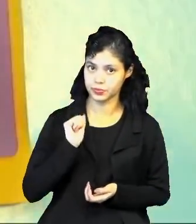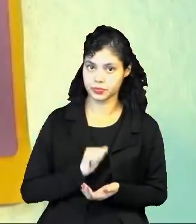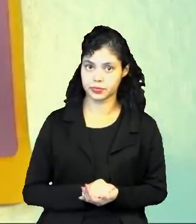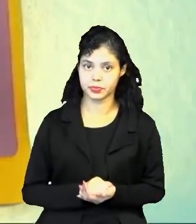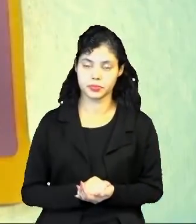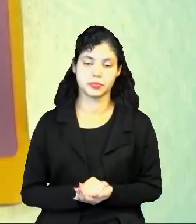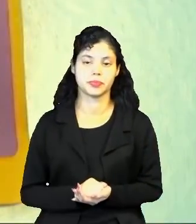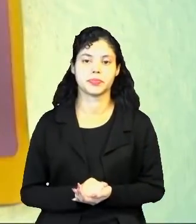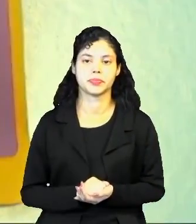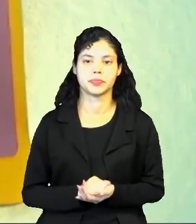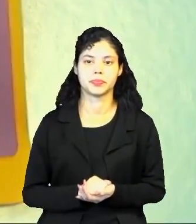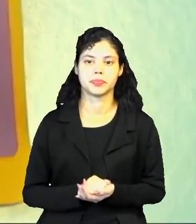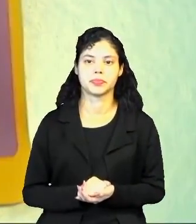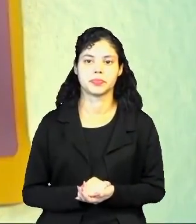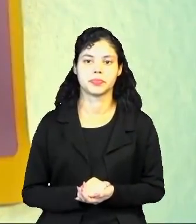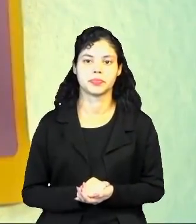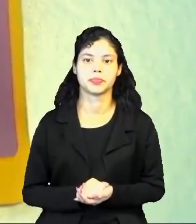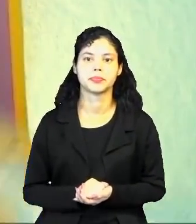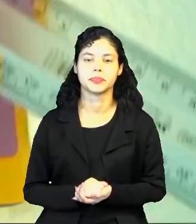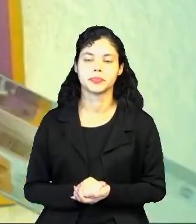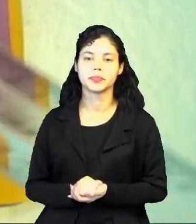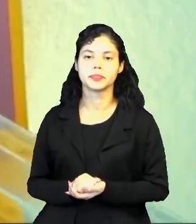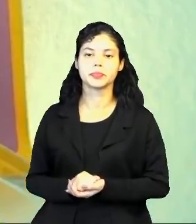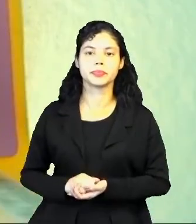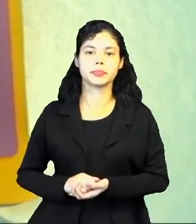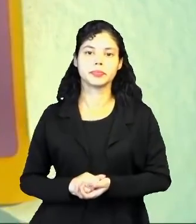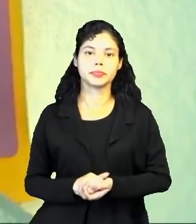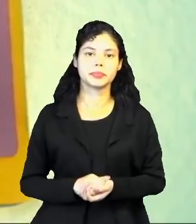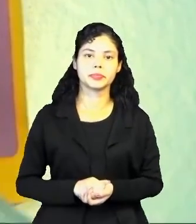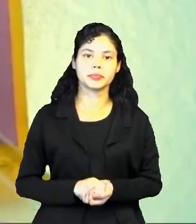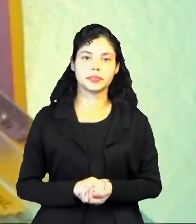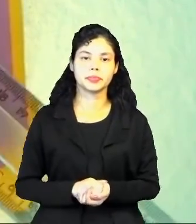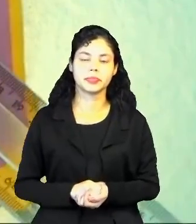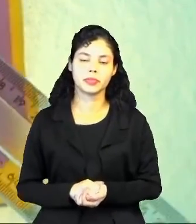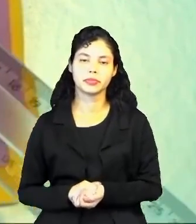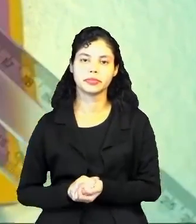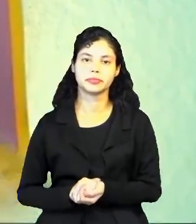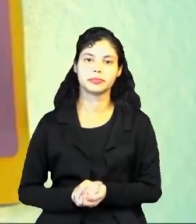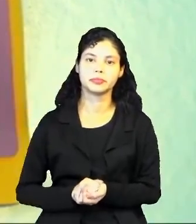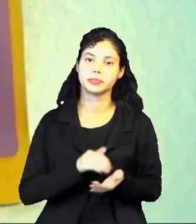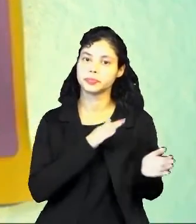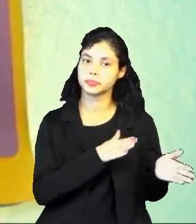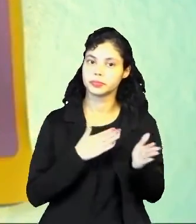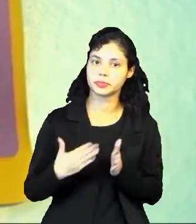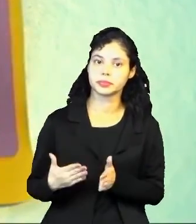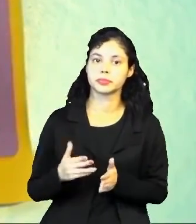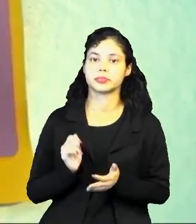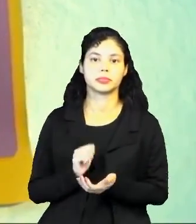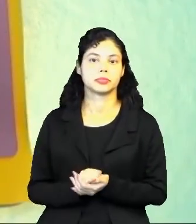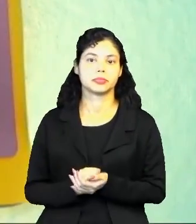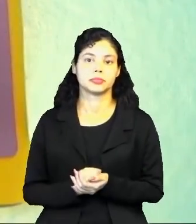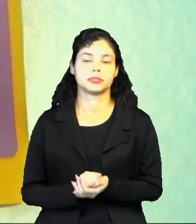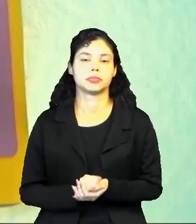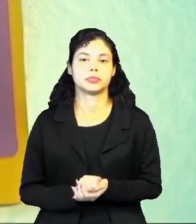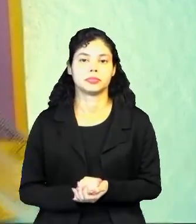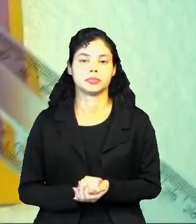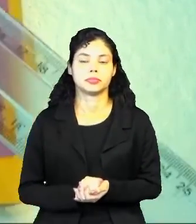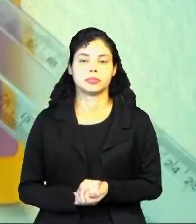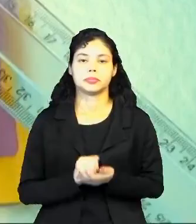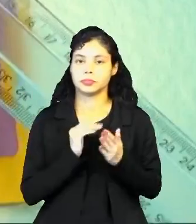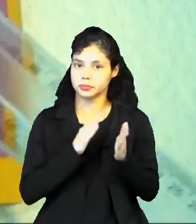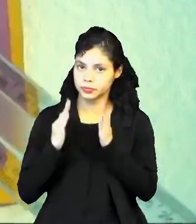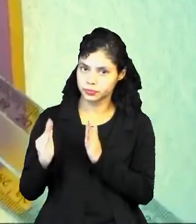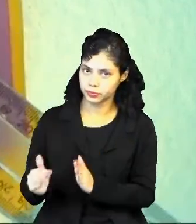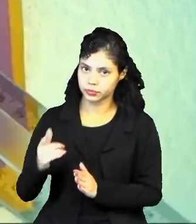A. Olha só, vamos só relembrar. Letra A é a parte, ó, o que é a situação inicial da história? É a pergunta,